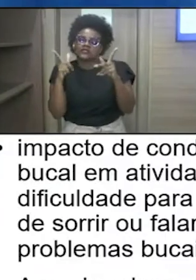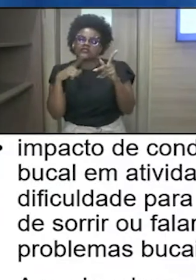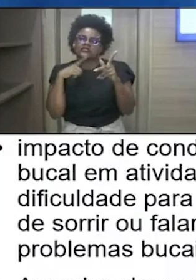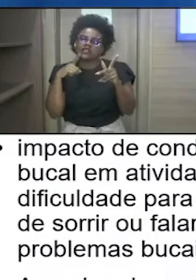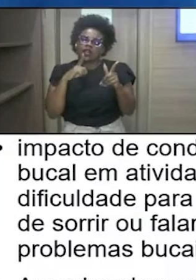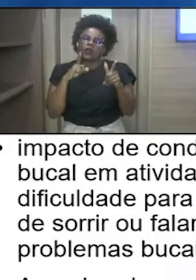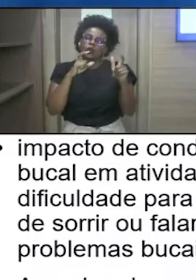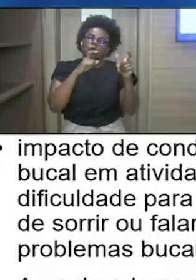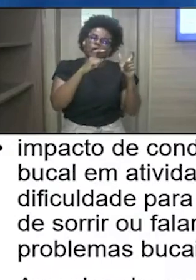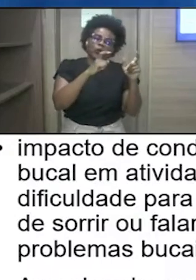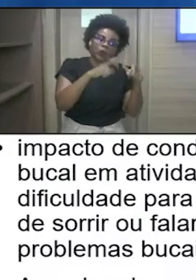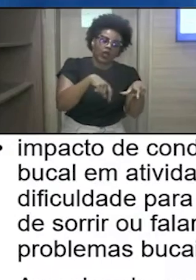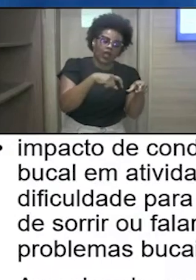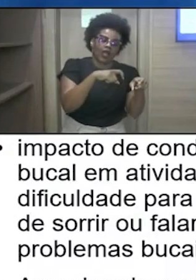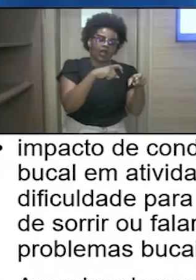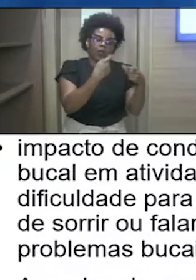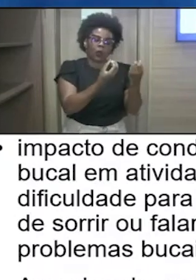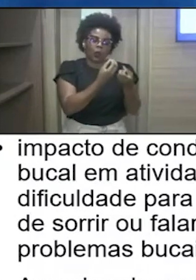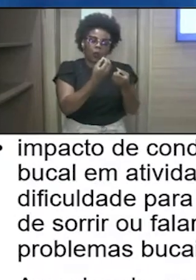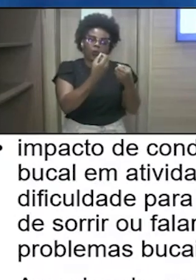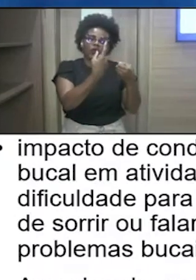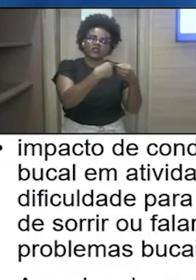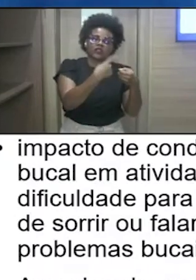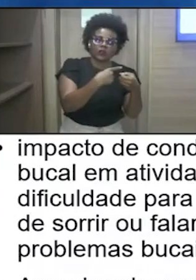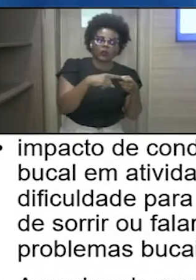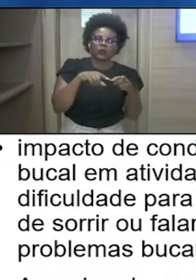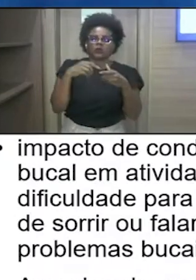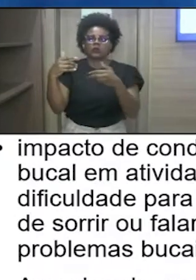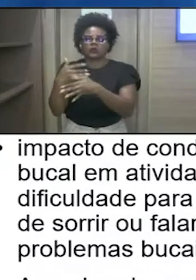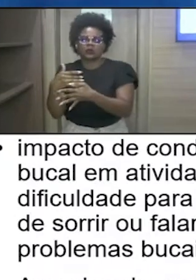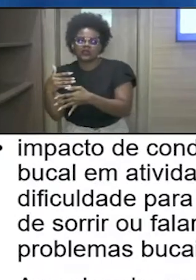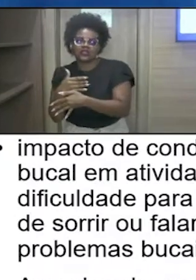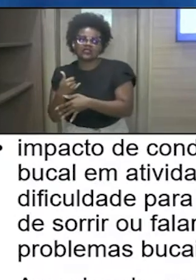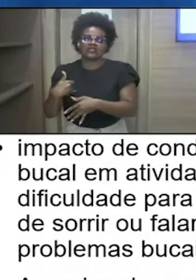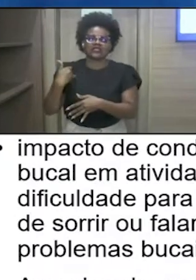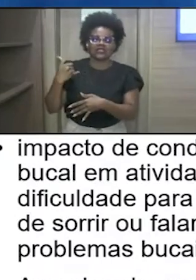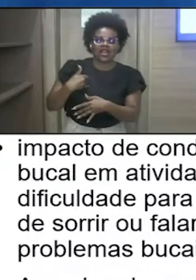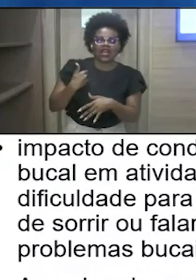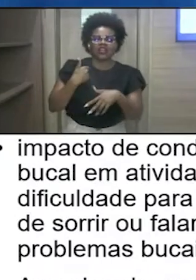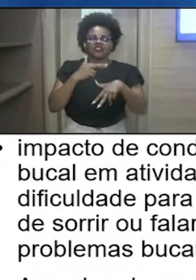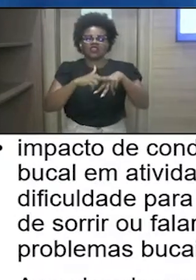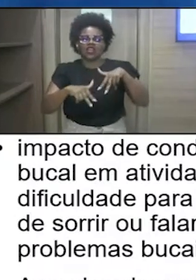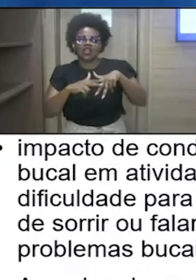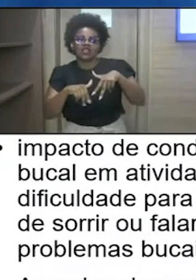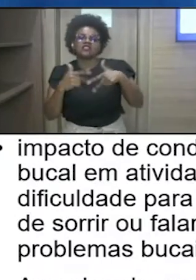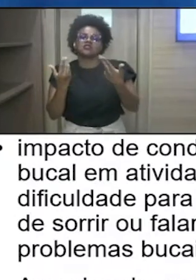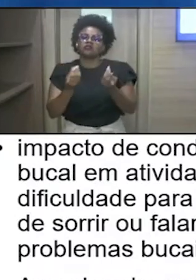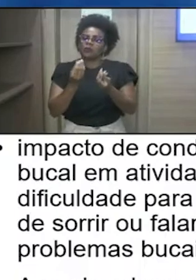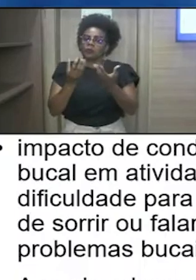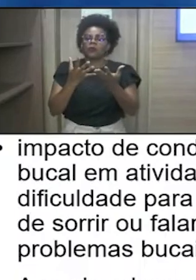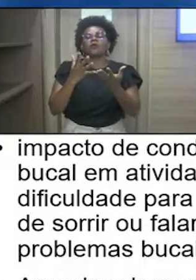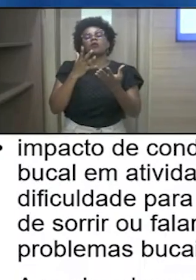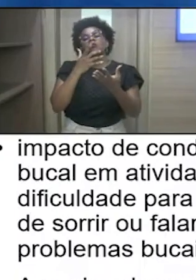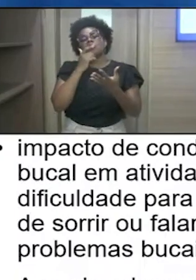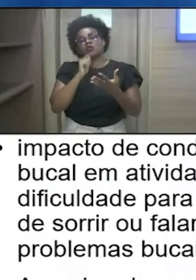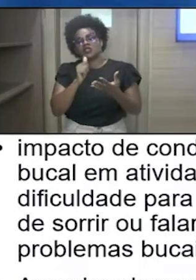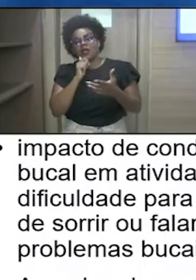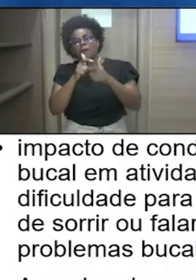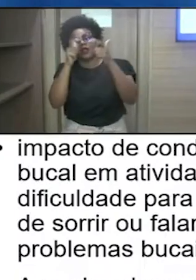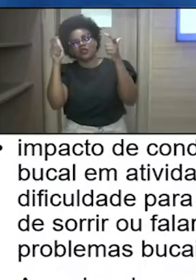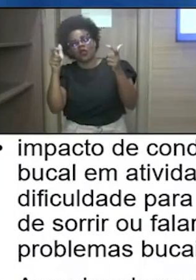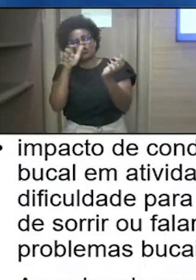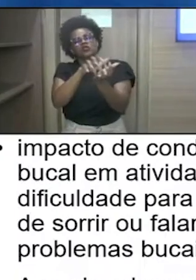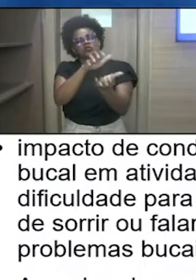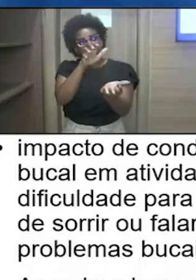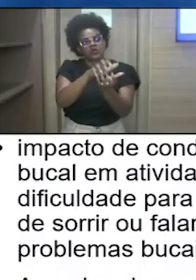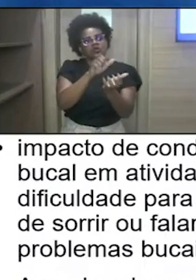zonas urbanas e rurais, idade e gênero maior entre idosos e mulheres. A oferta pública